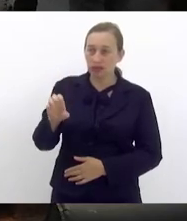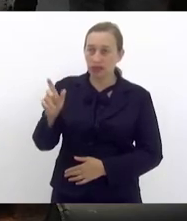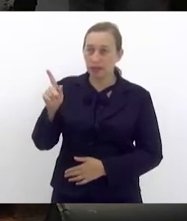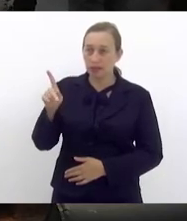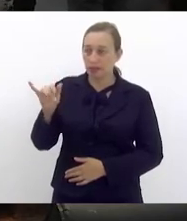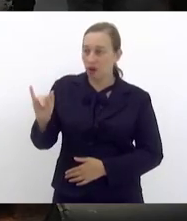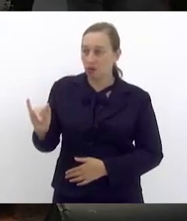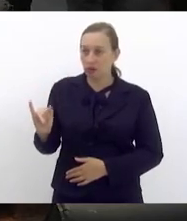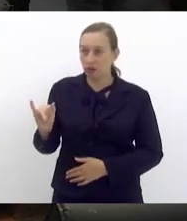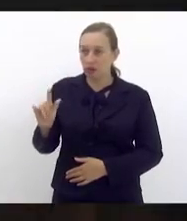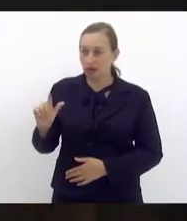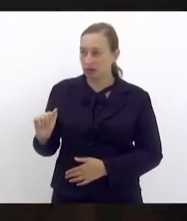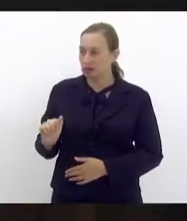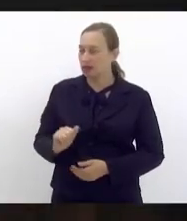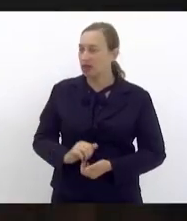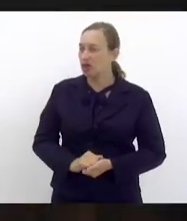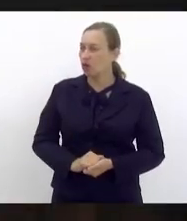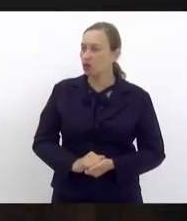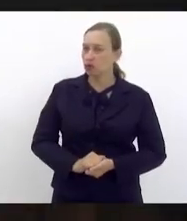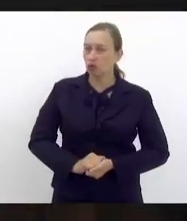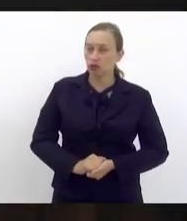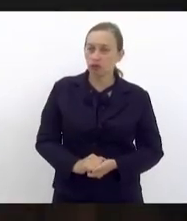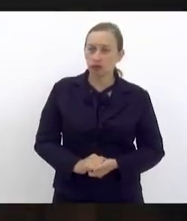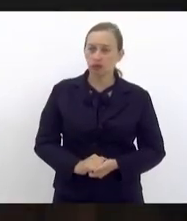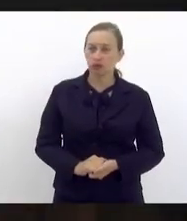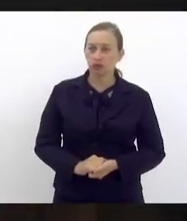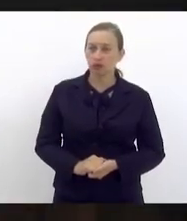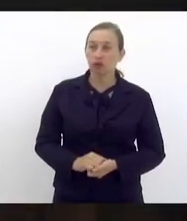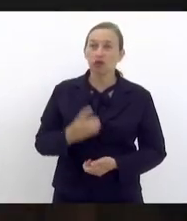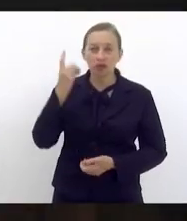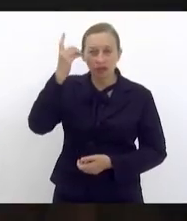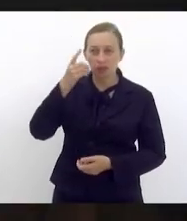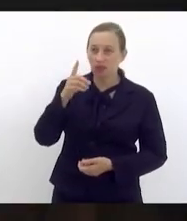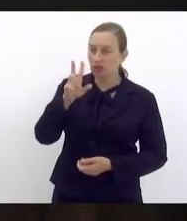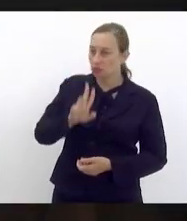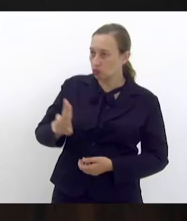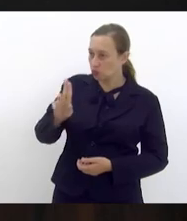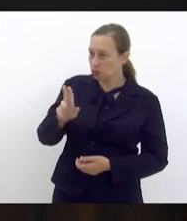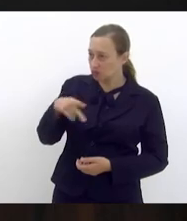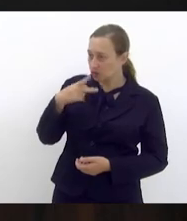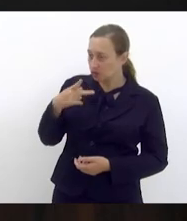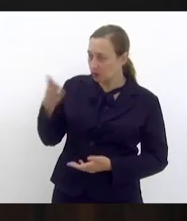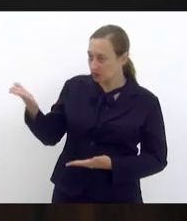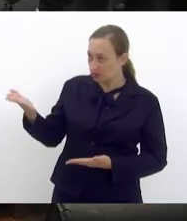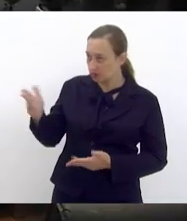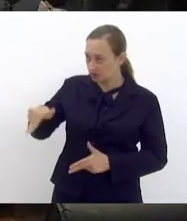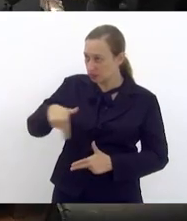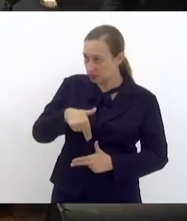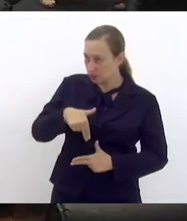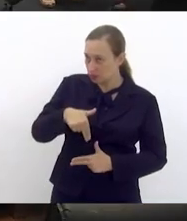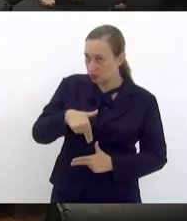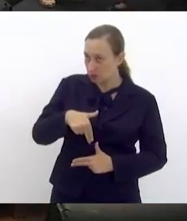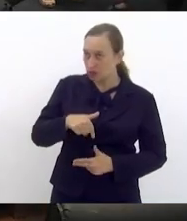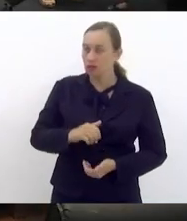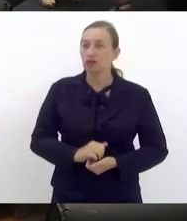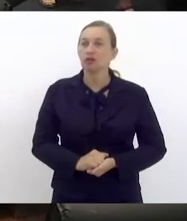Paula Pai é o primeiro orador inscrito. Deputado, vai fazer uso da tribuna?